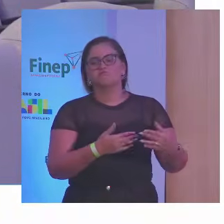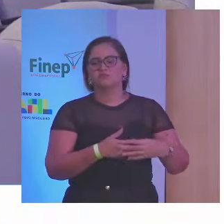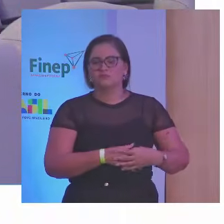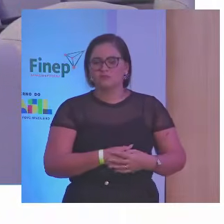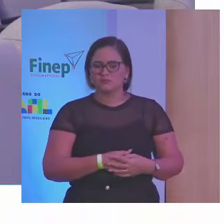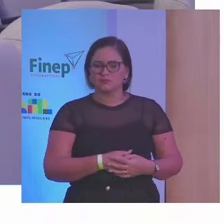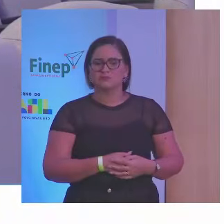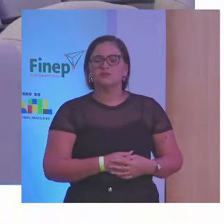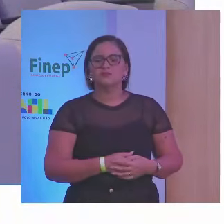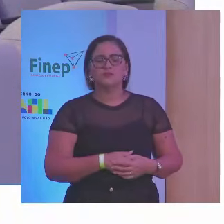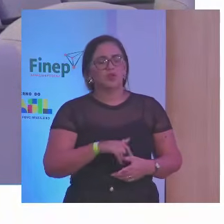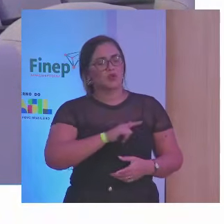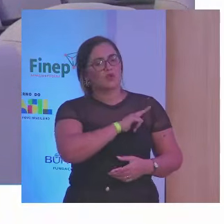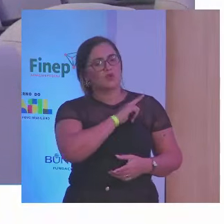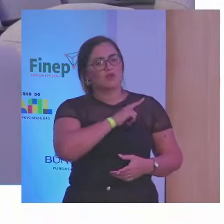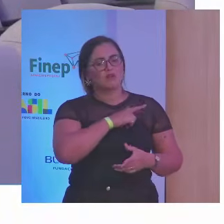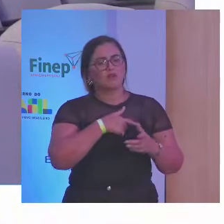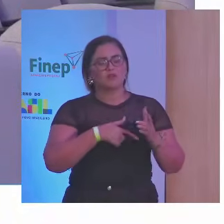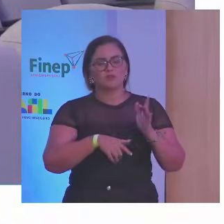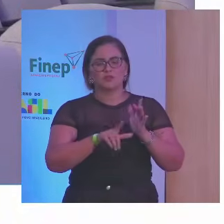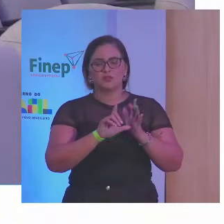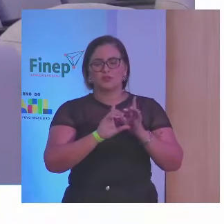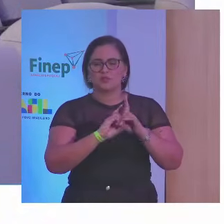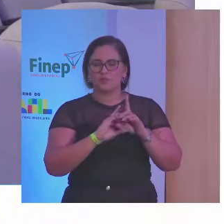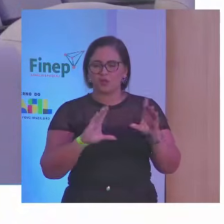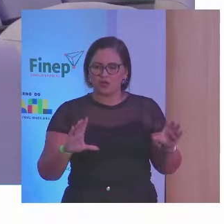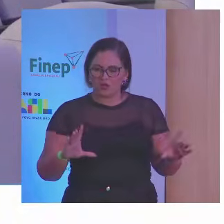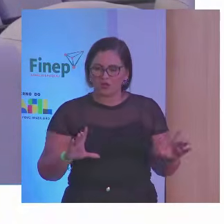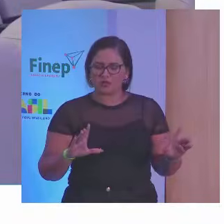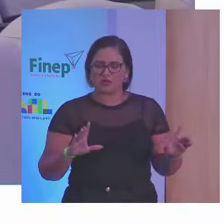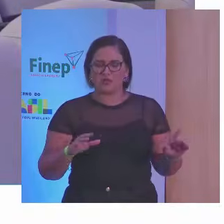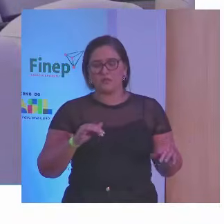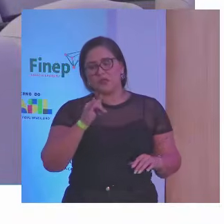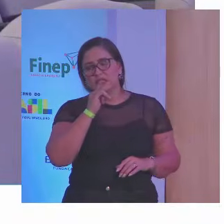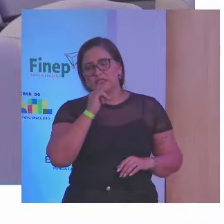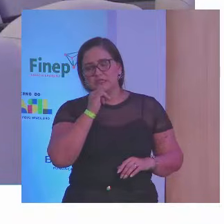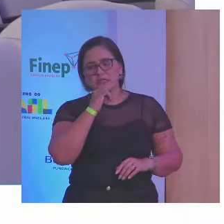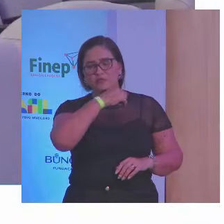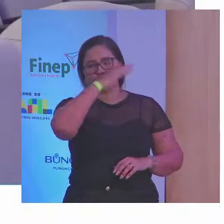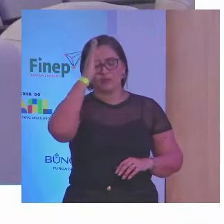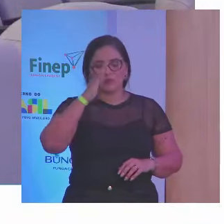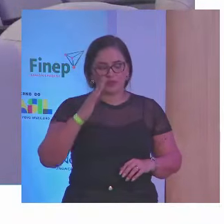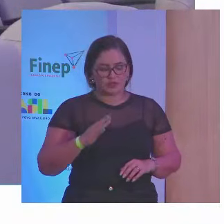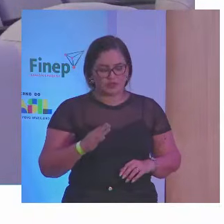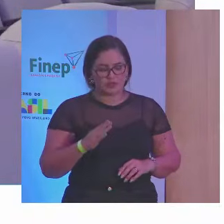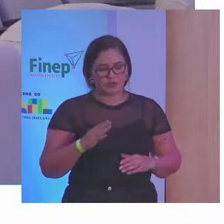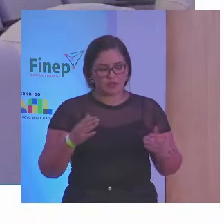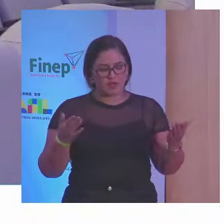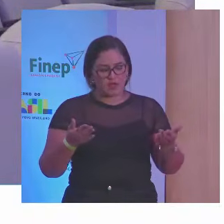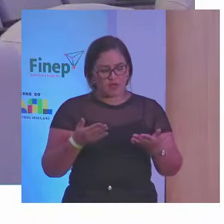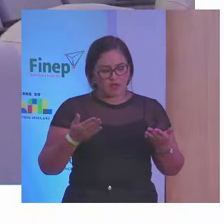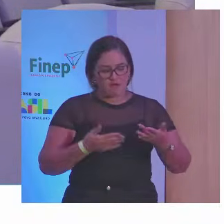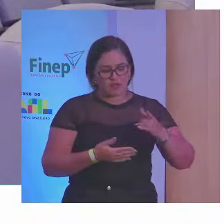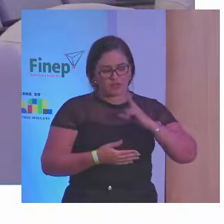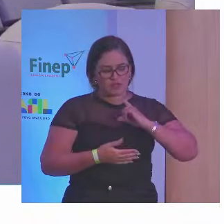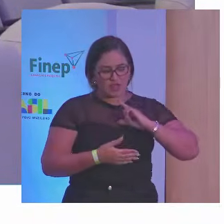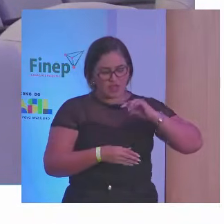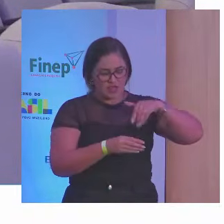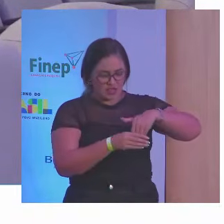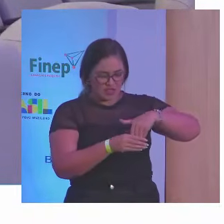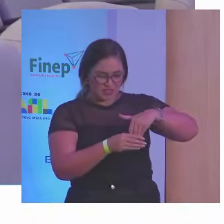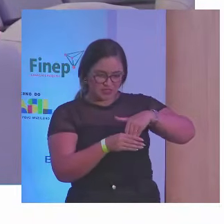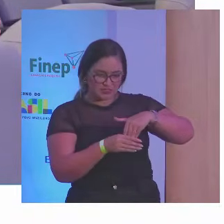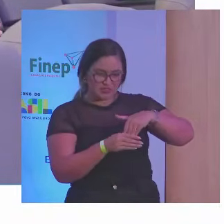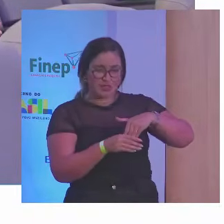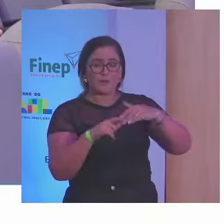para certos governos antidemocráticos. No caso, por exemplo, do Brasil, a gente agora vai ter eleição e